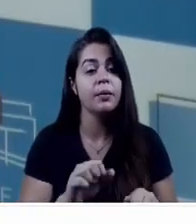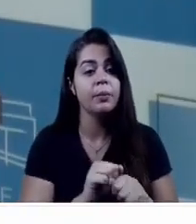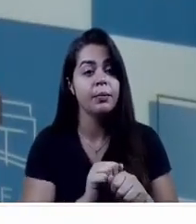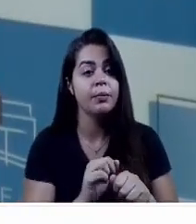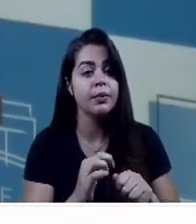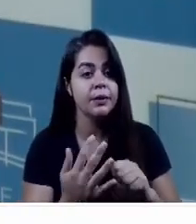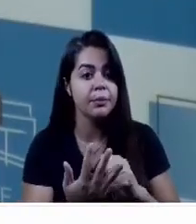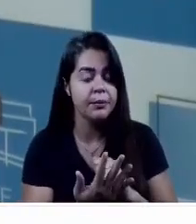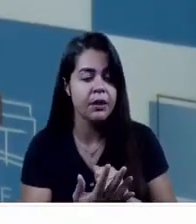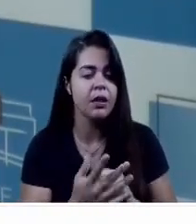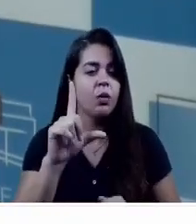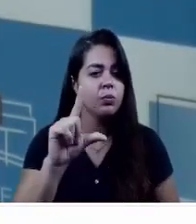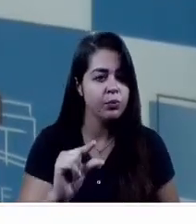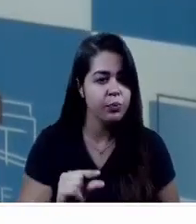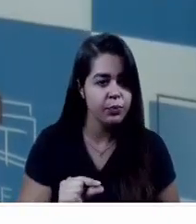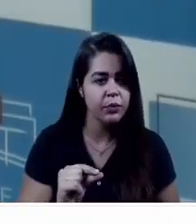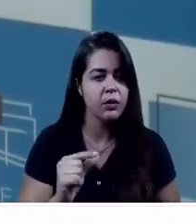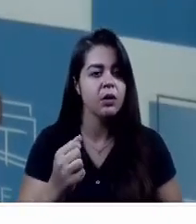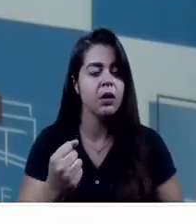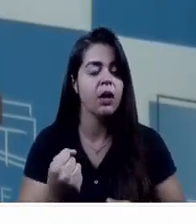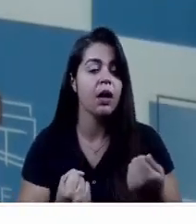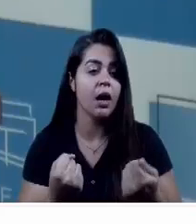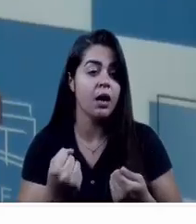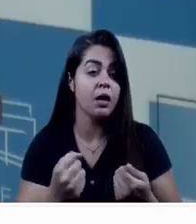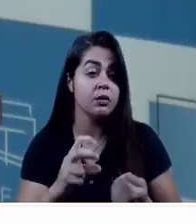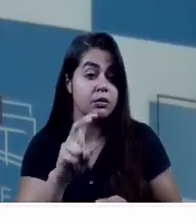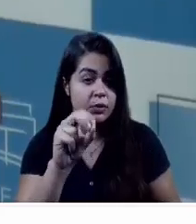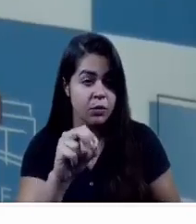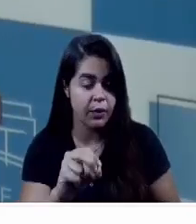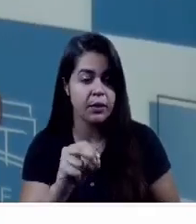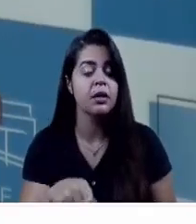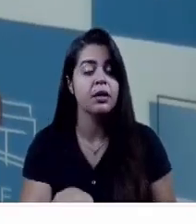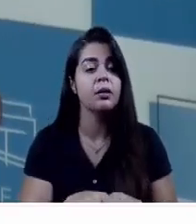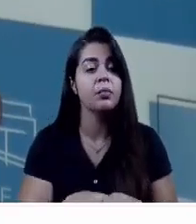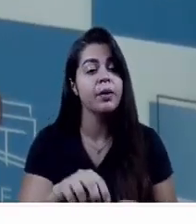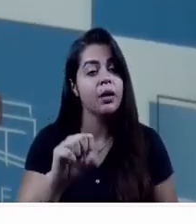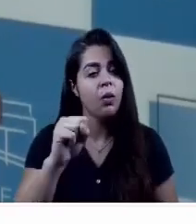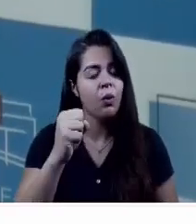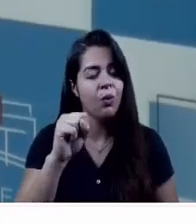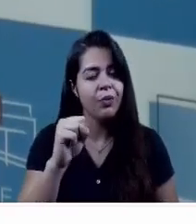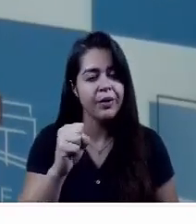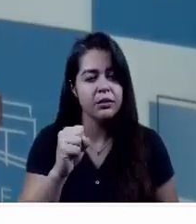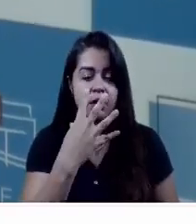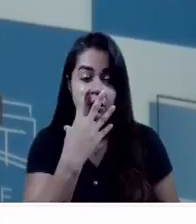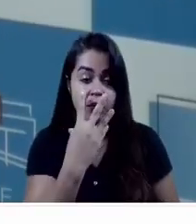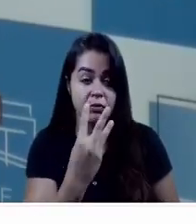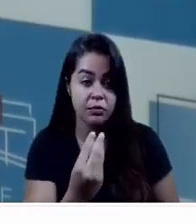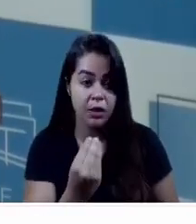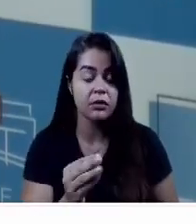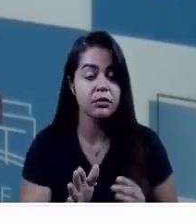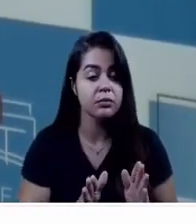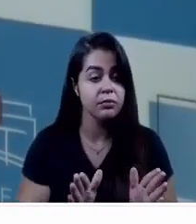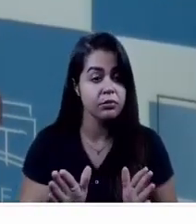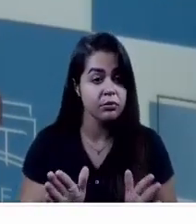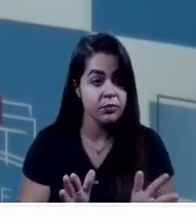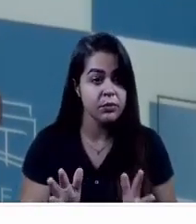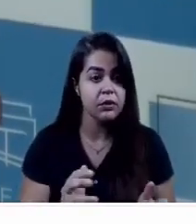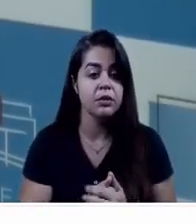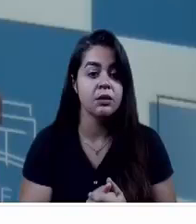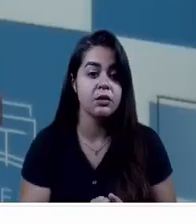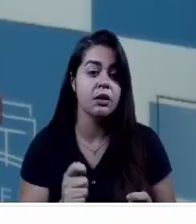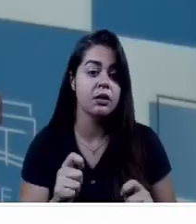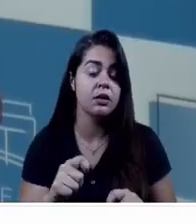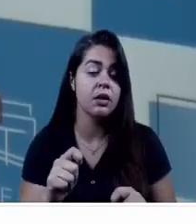50 carros funcionando, mais as 8 vans de acessibilidade, para fazer as 42 linhas das pelo